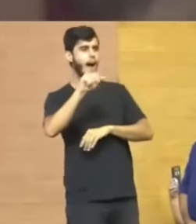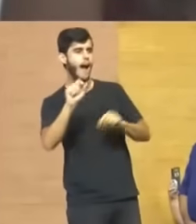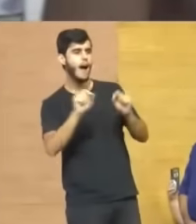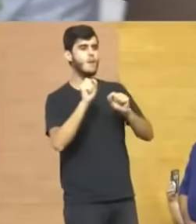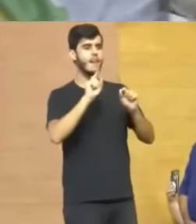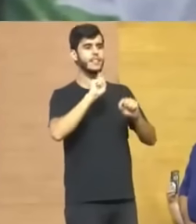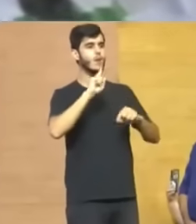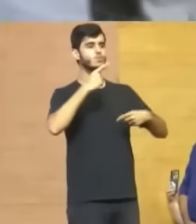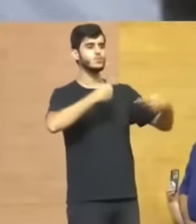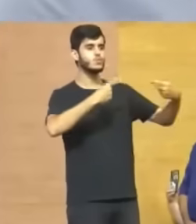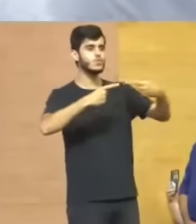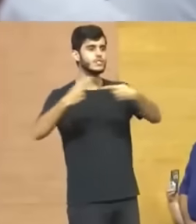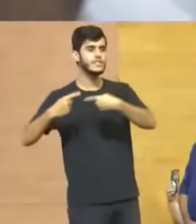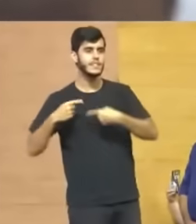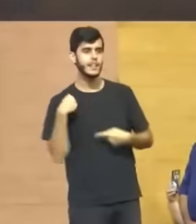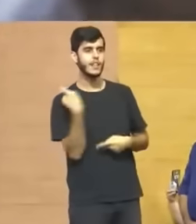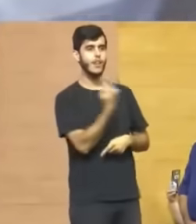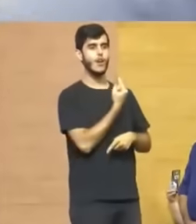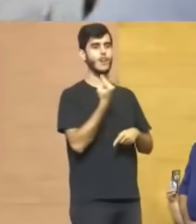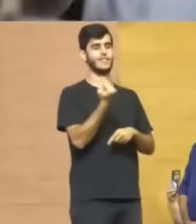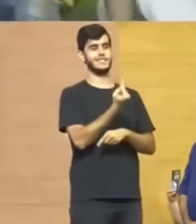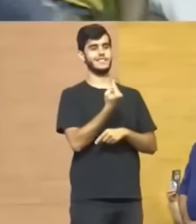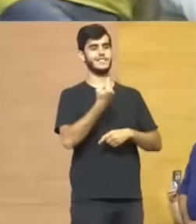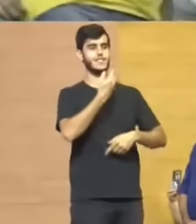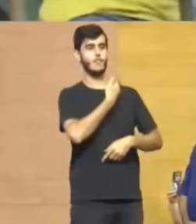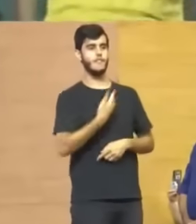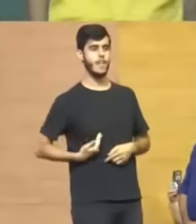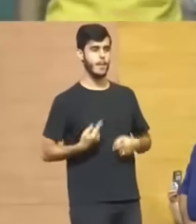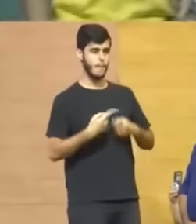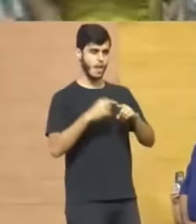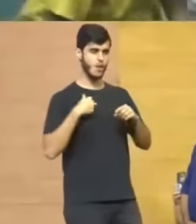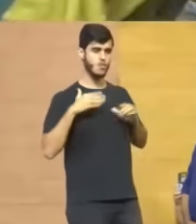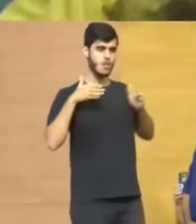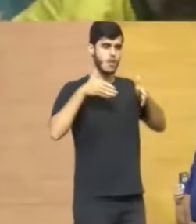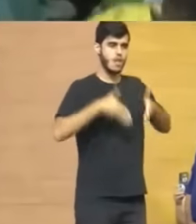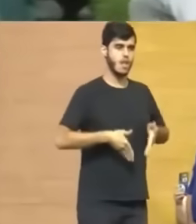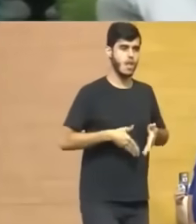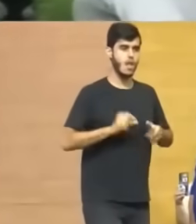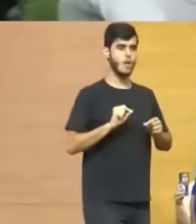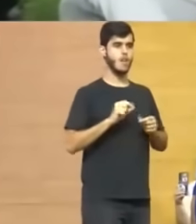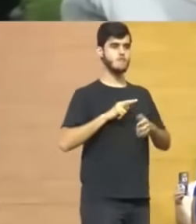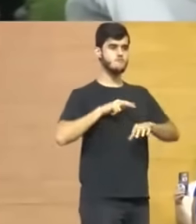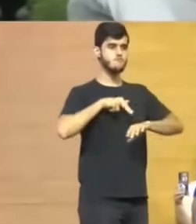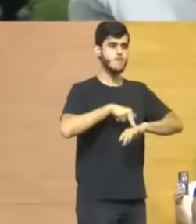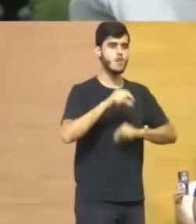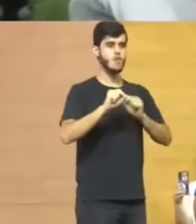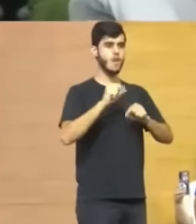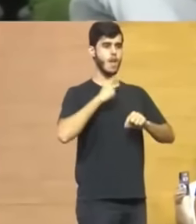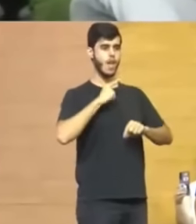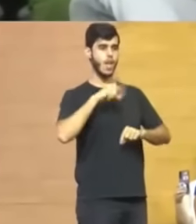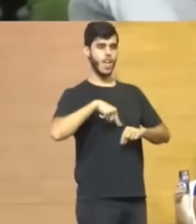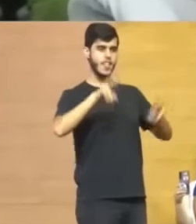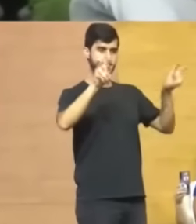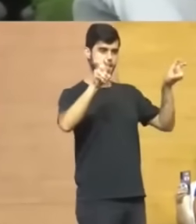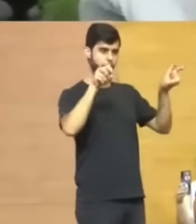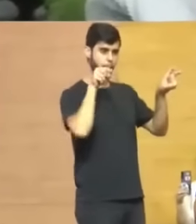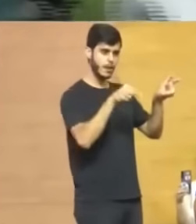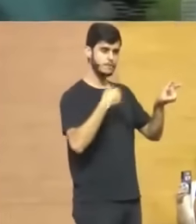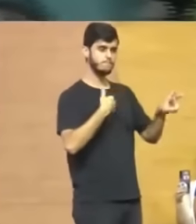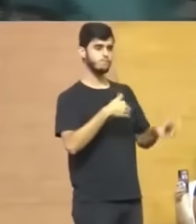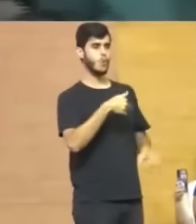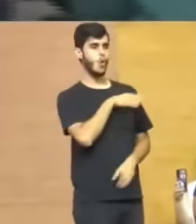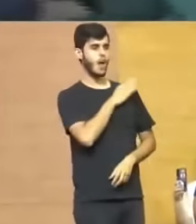quê? Porque era caro para eles. Mas, quando eu cheguei, eu falei que essa pauta ela era cara ao meu coração. E